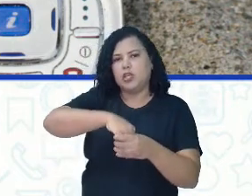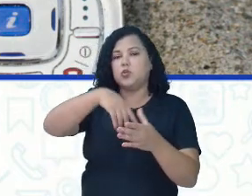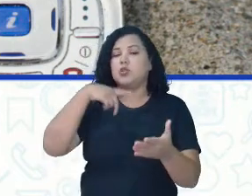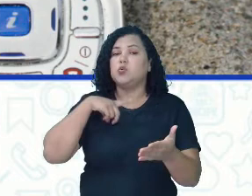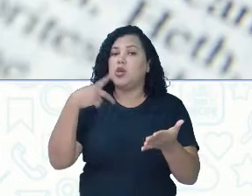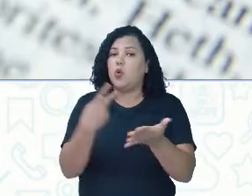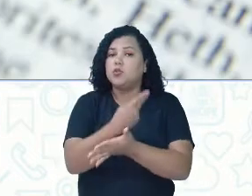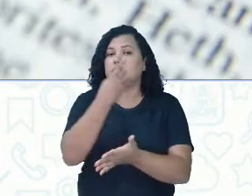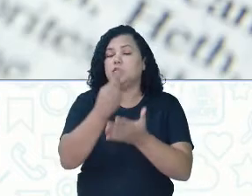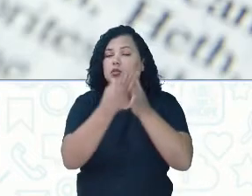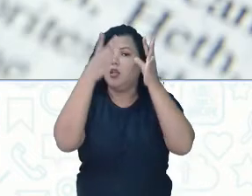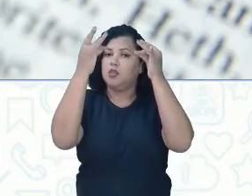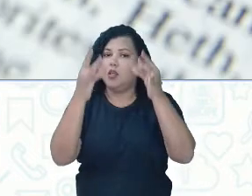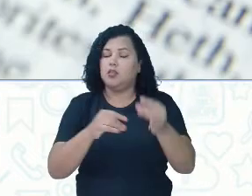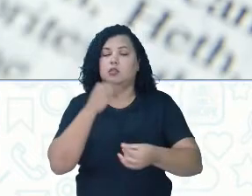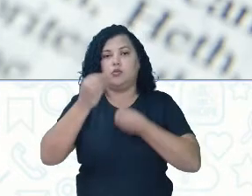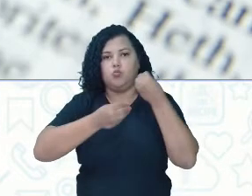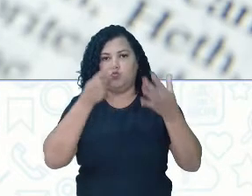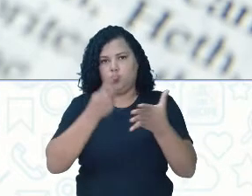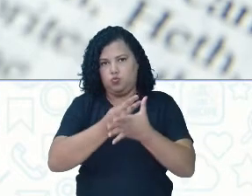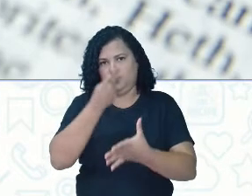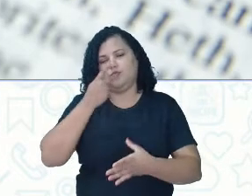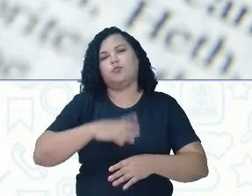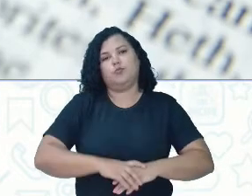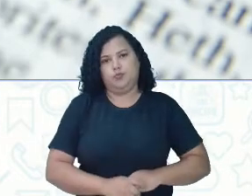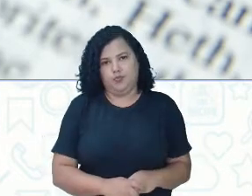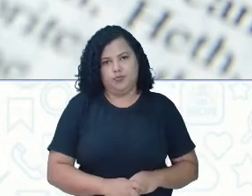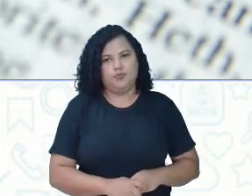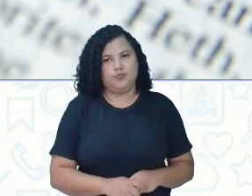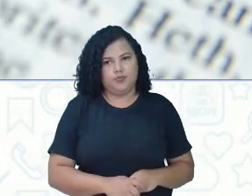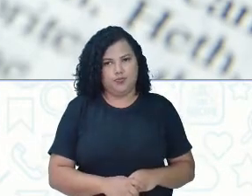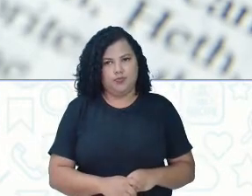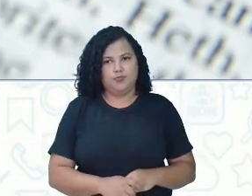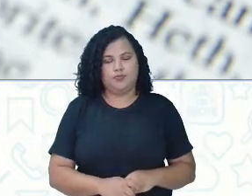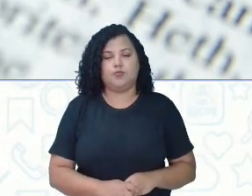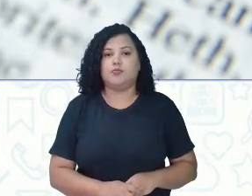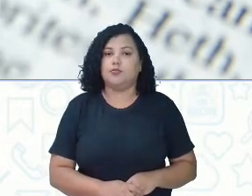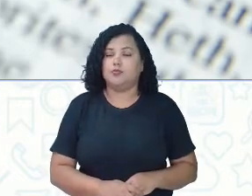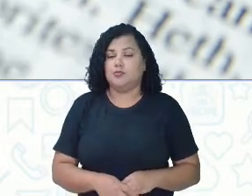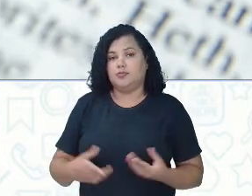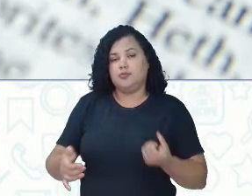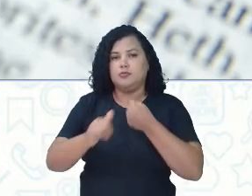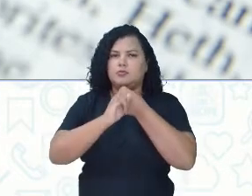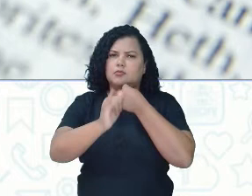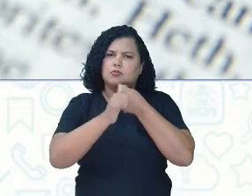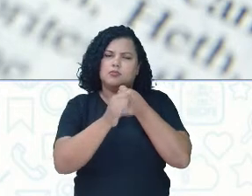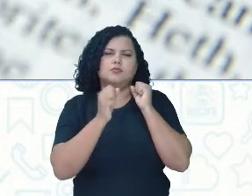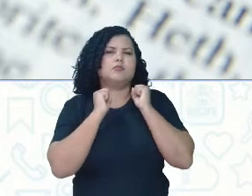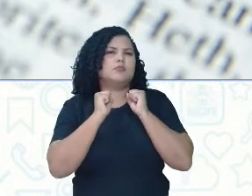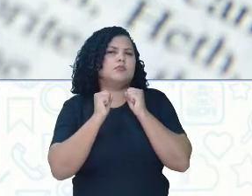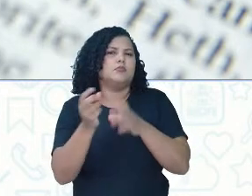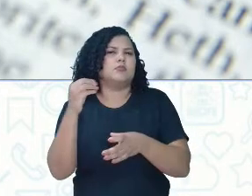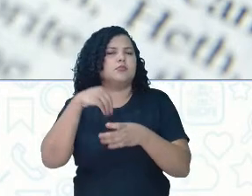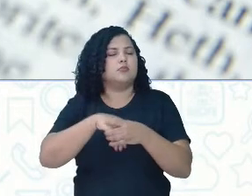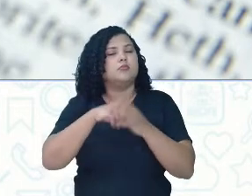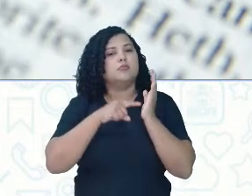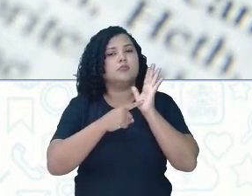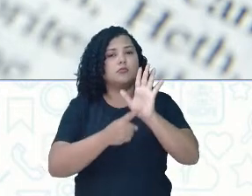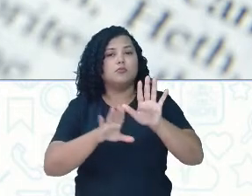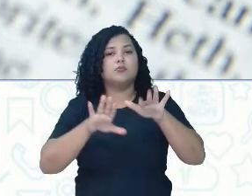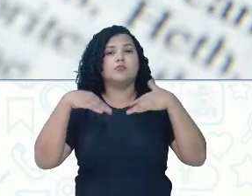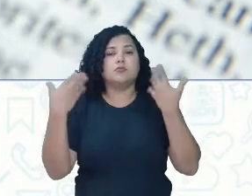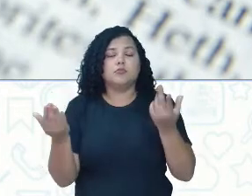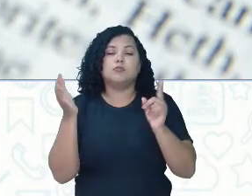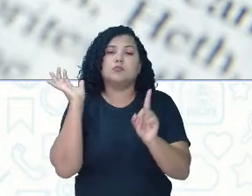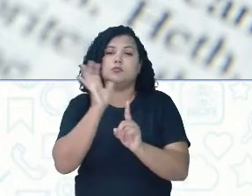acontecimentos que o narrador traz junto, né? Na crônica, é possível apontar as consequências